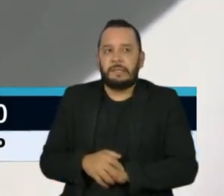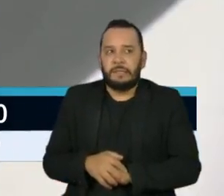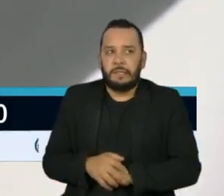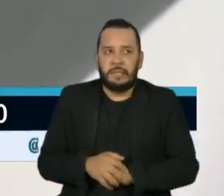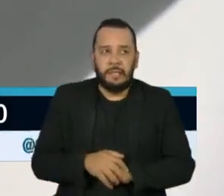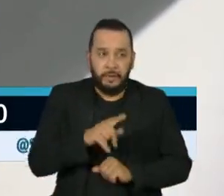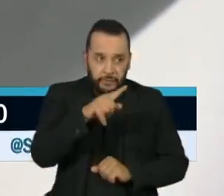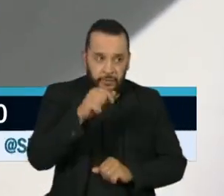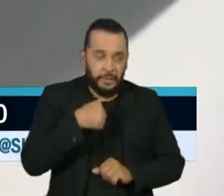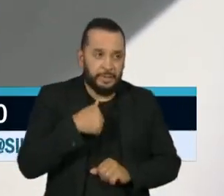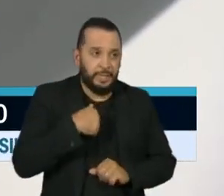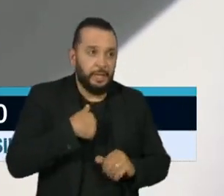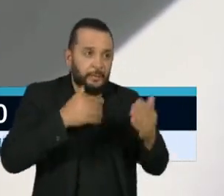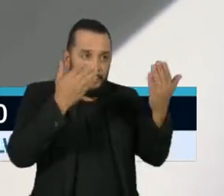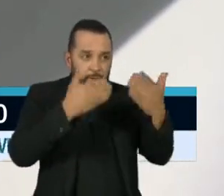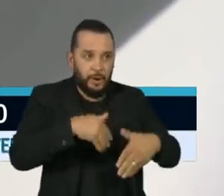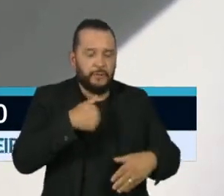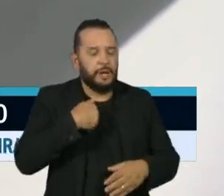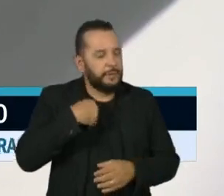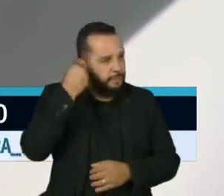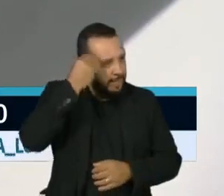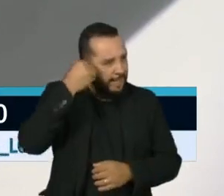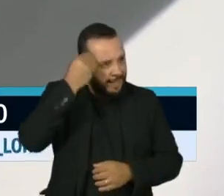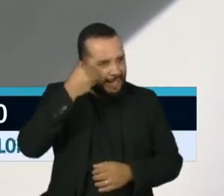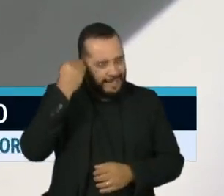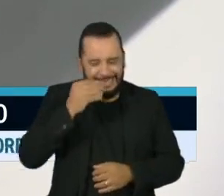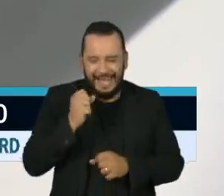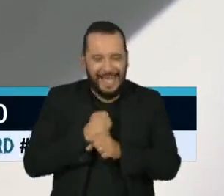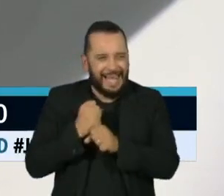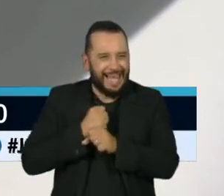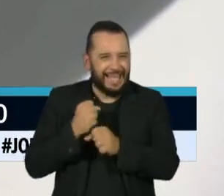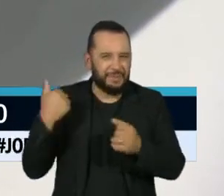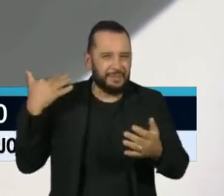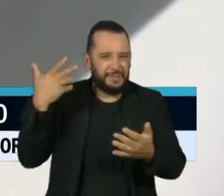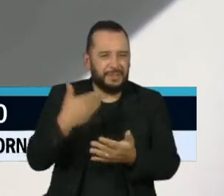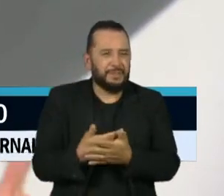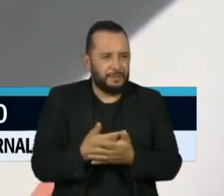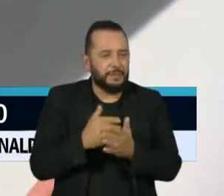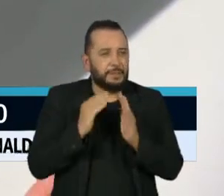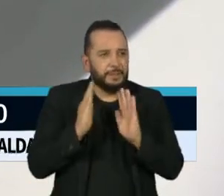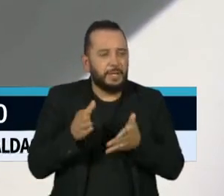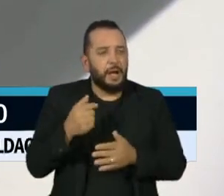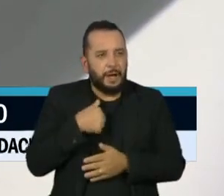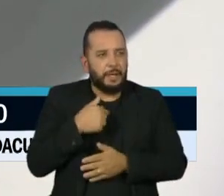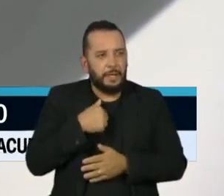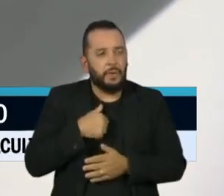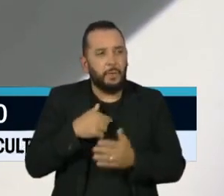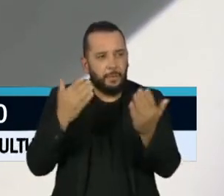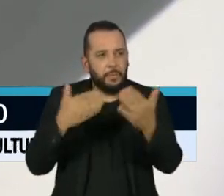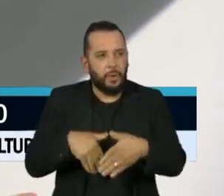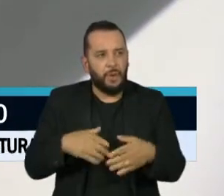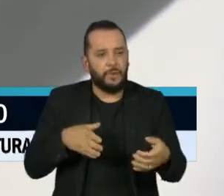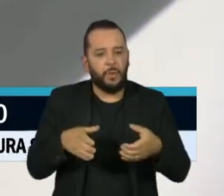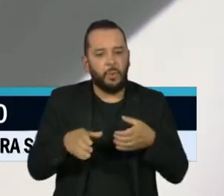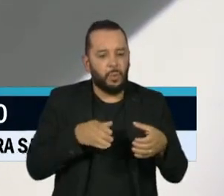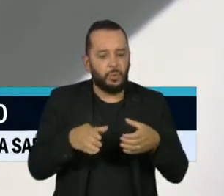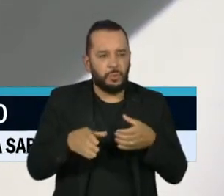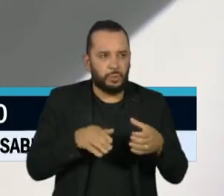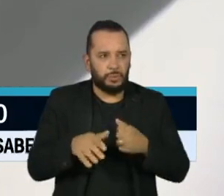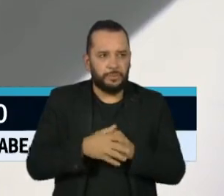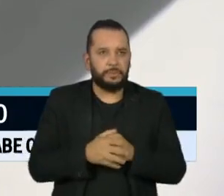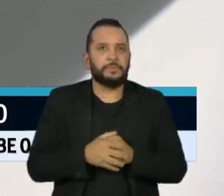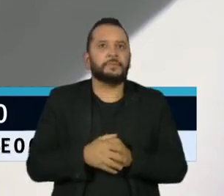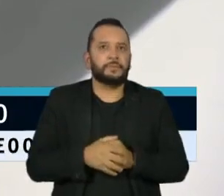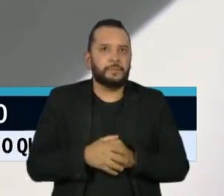tenho experiência aí de década de fazer exames de concurso público, o